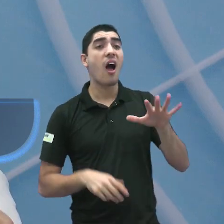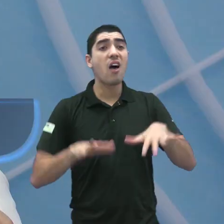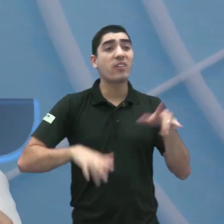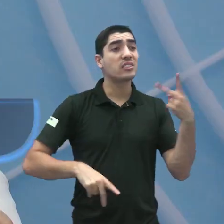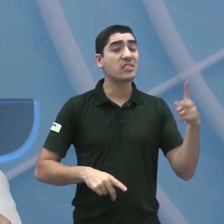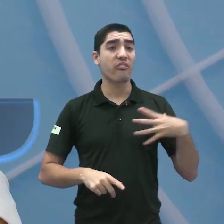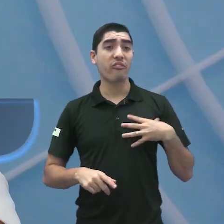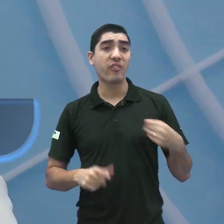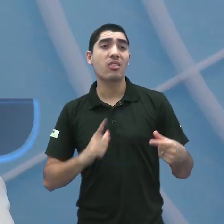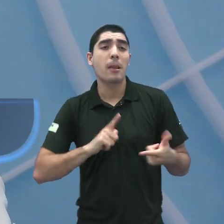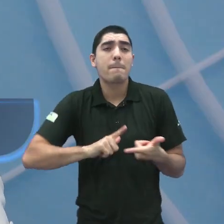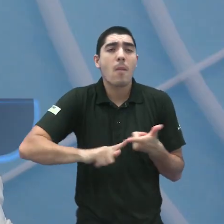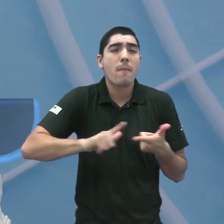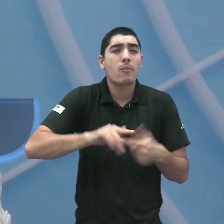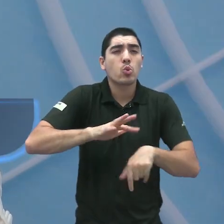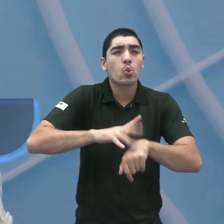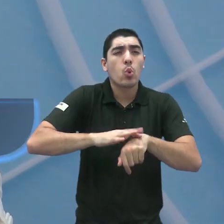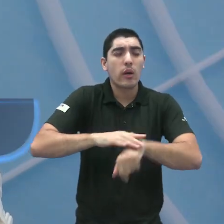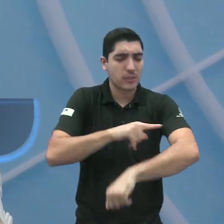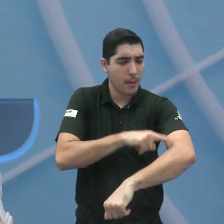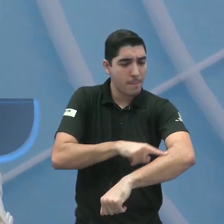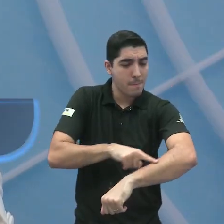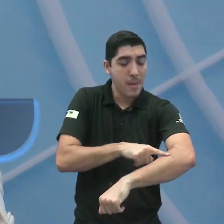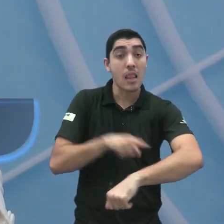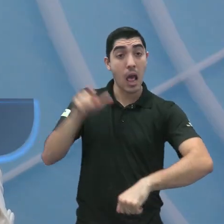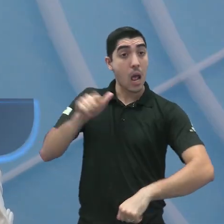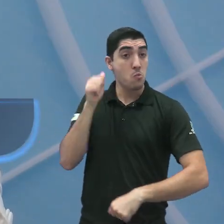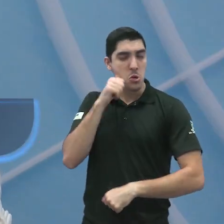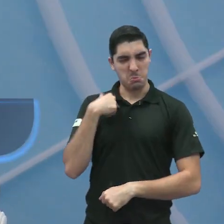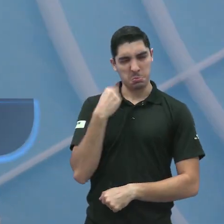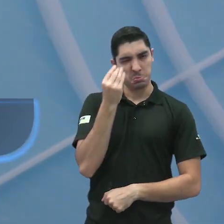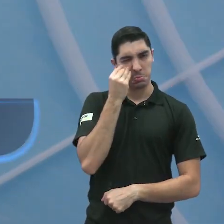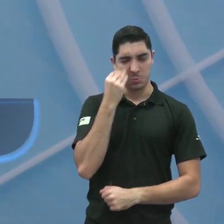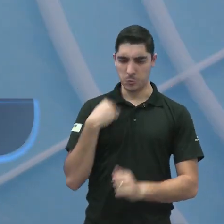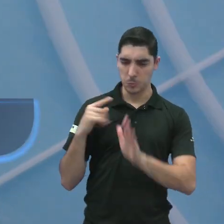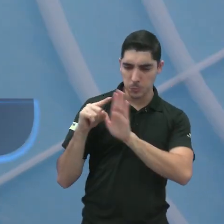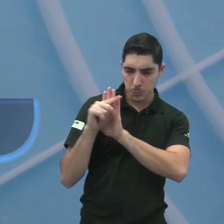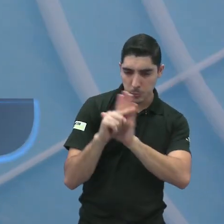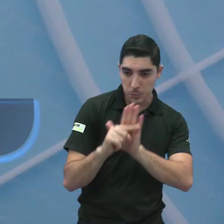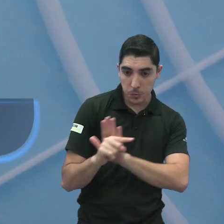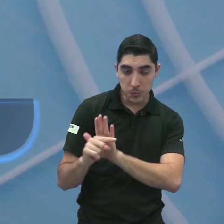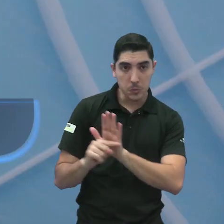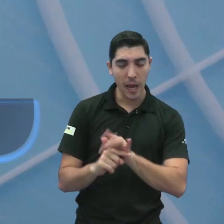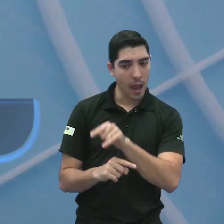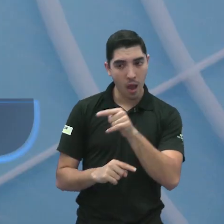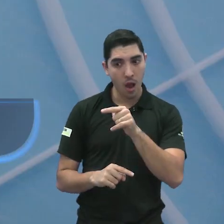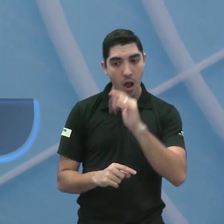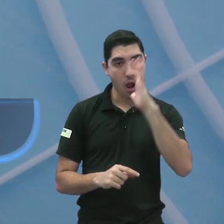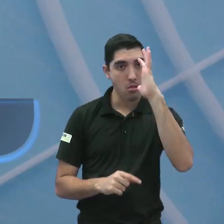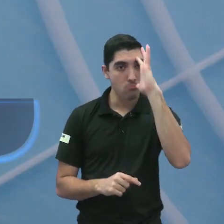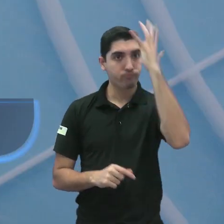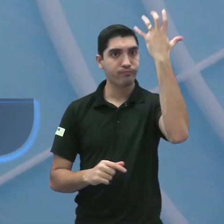problema de pele e ela foi pesquisar e acabou virando uma empresa e hoje ela